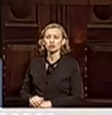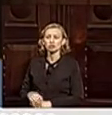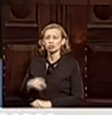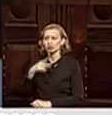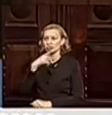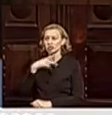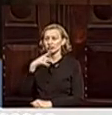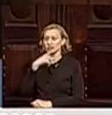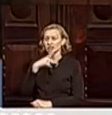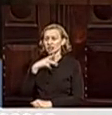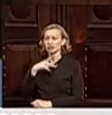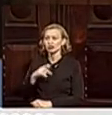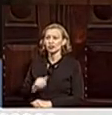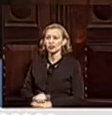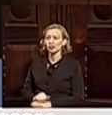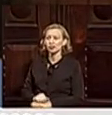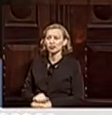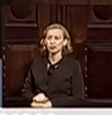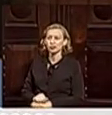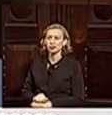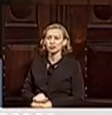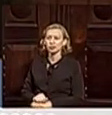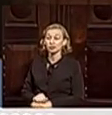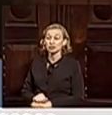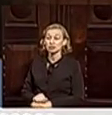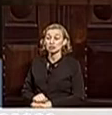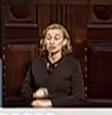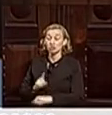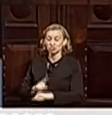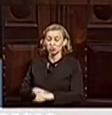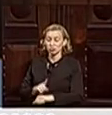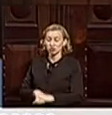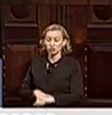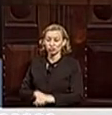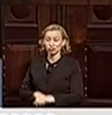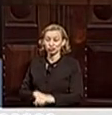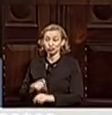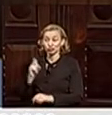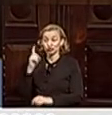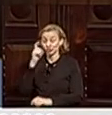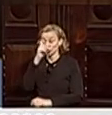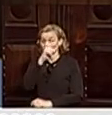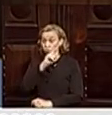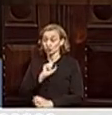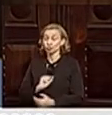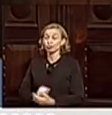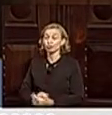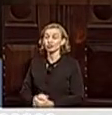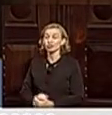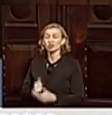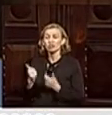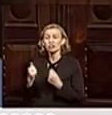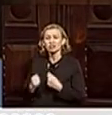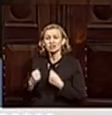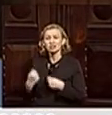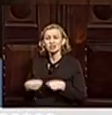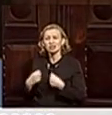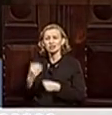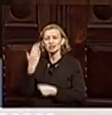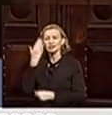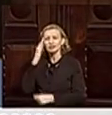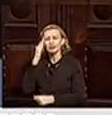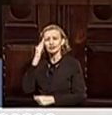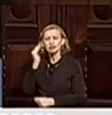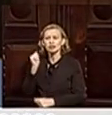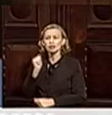da Assembleia, onde a gente está no meio de uma enorme instabilidade, tenham discernimento